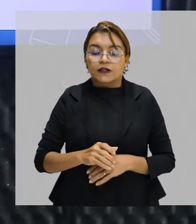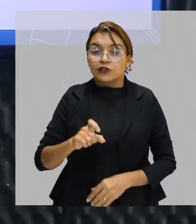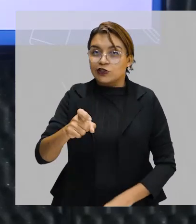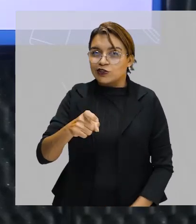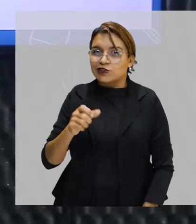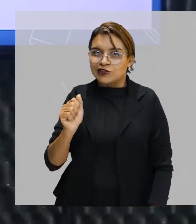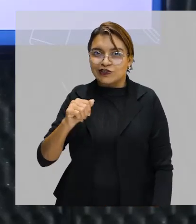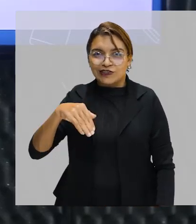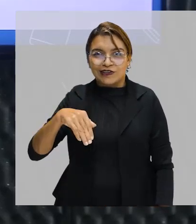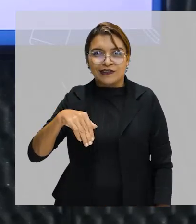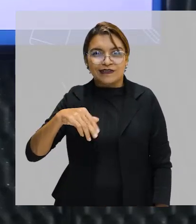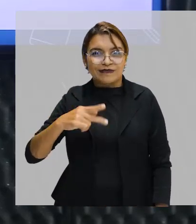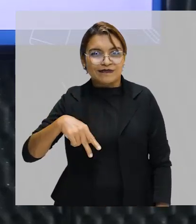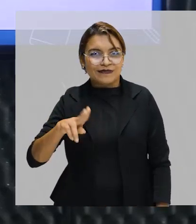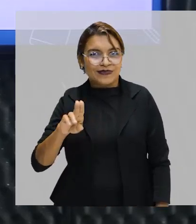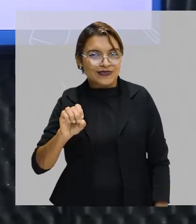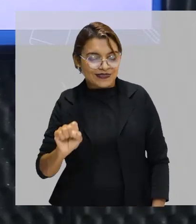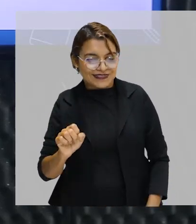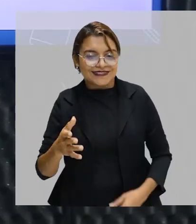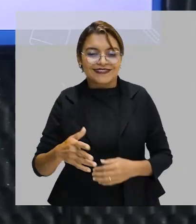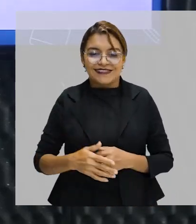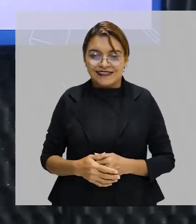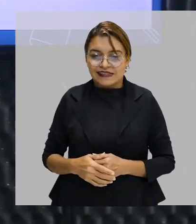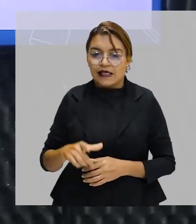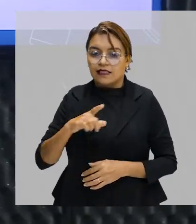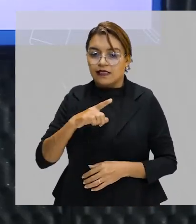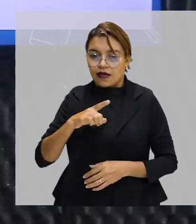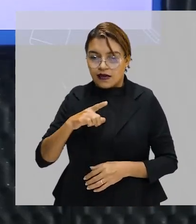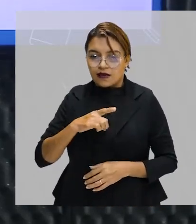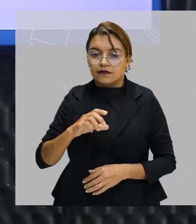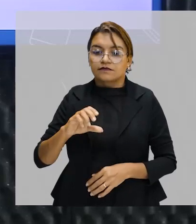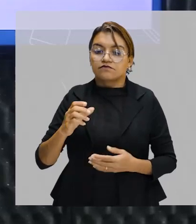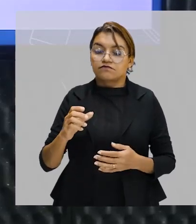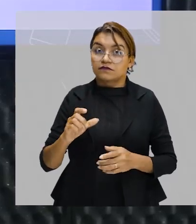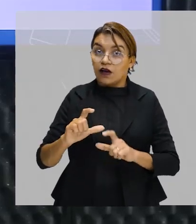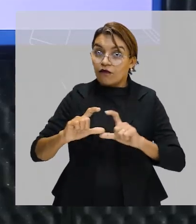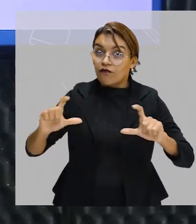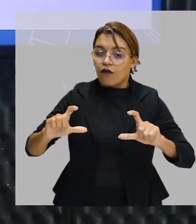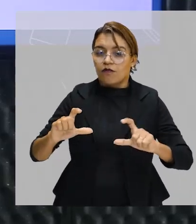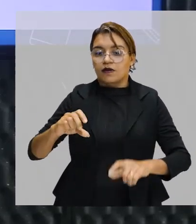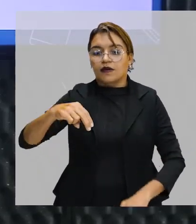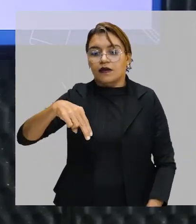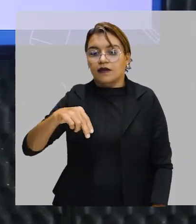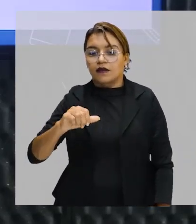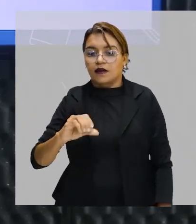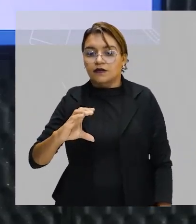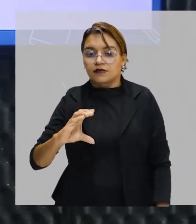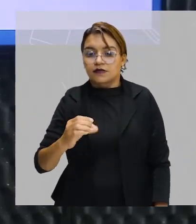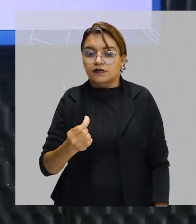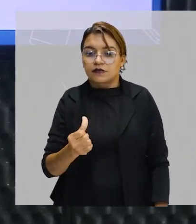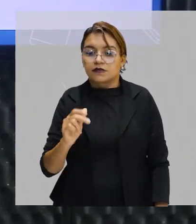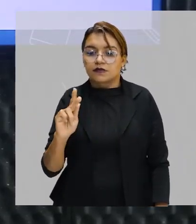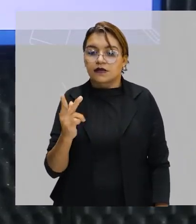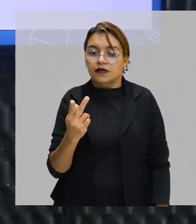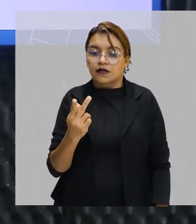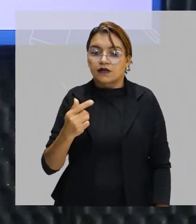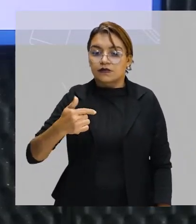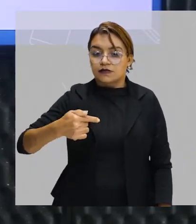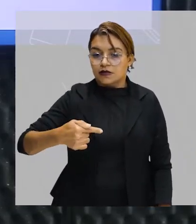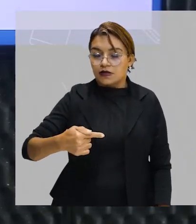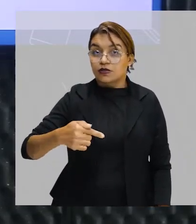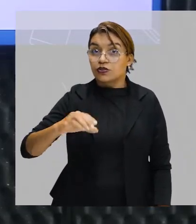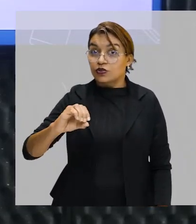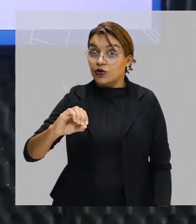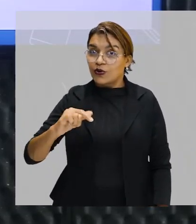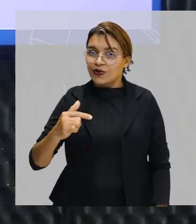espessador para facilitar o espalhamento, né, desse produto pelos fios.